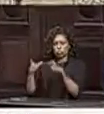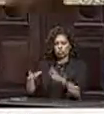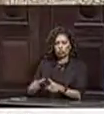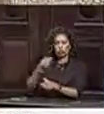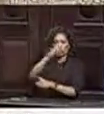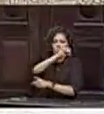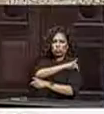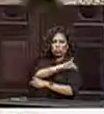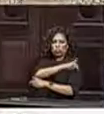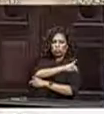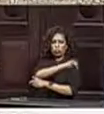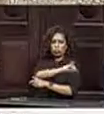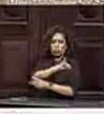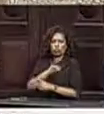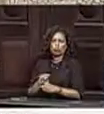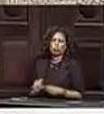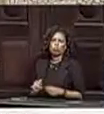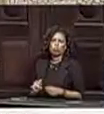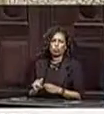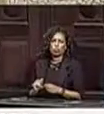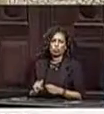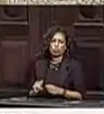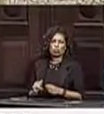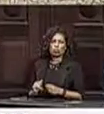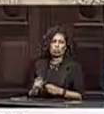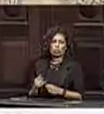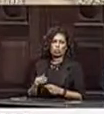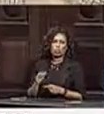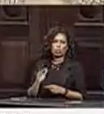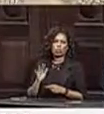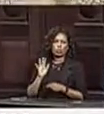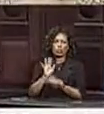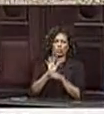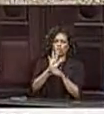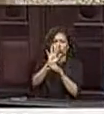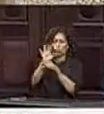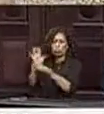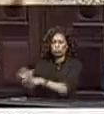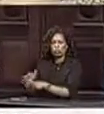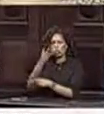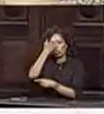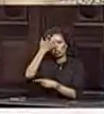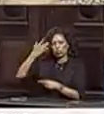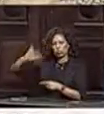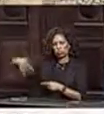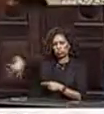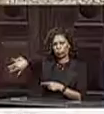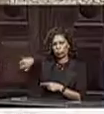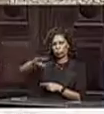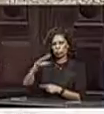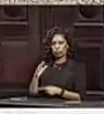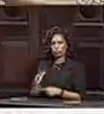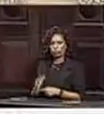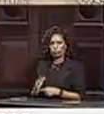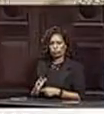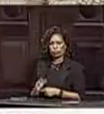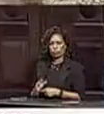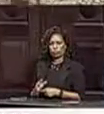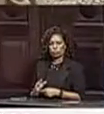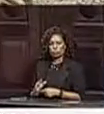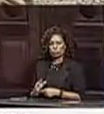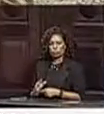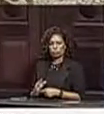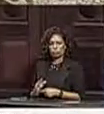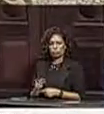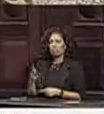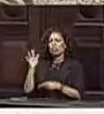dias, de defesa dos trabalhadores, de defesa da dignidade das pessoas em relação à sua moradia, de defesa